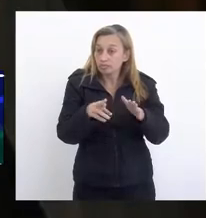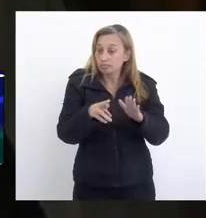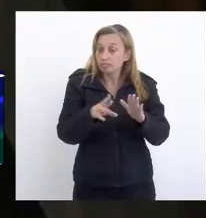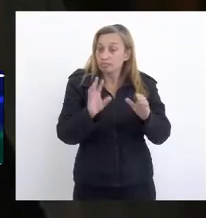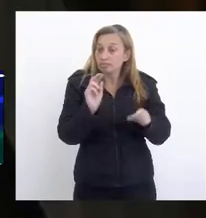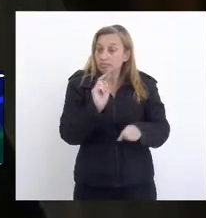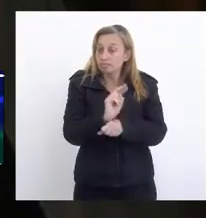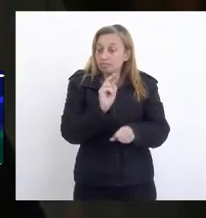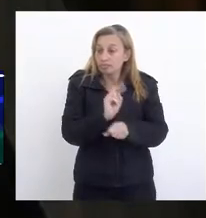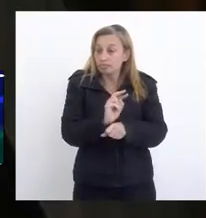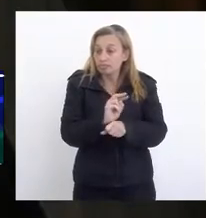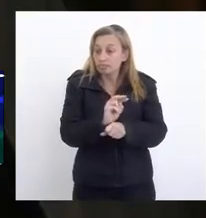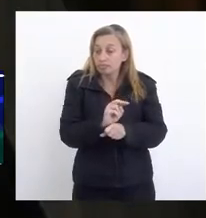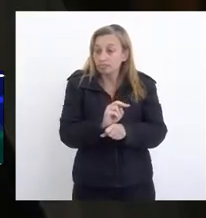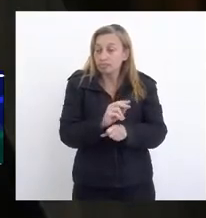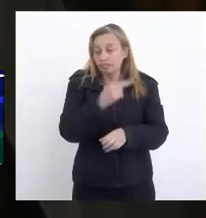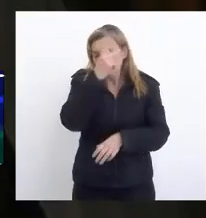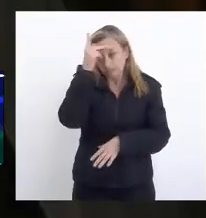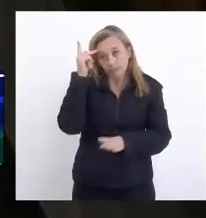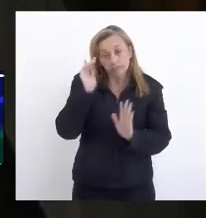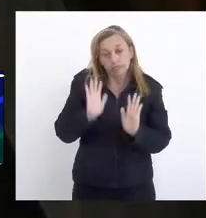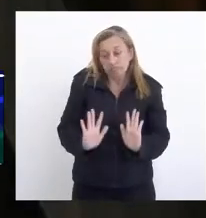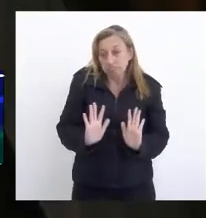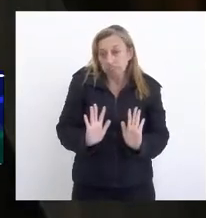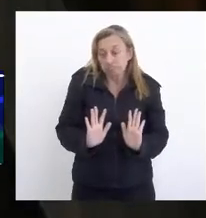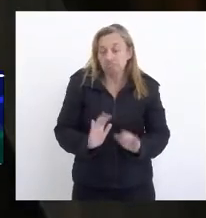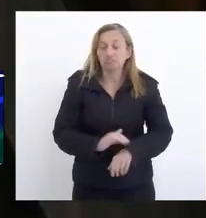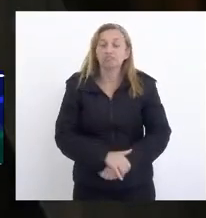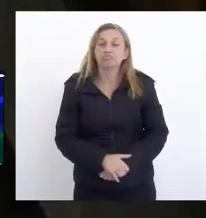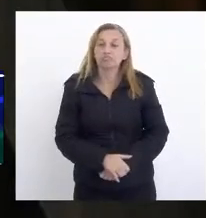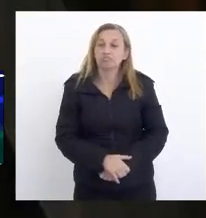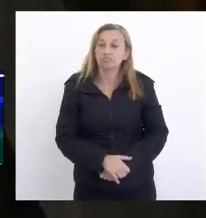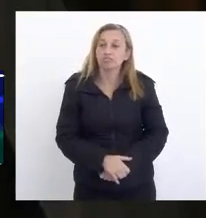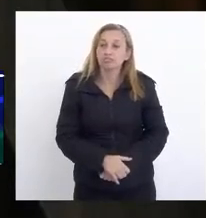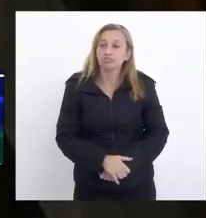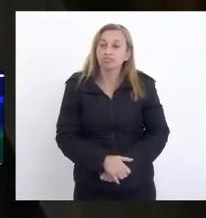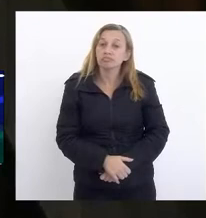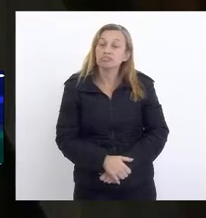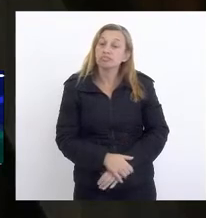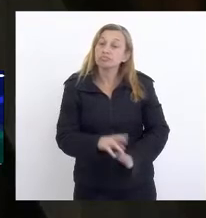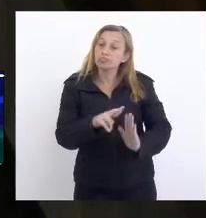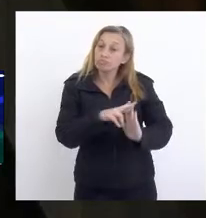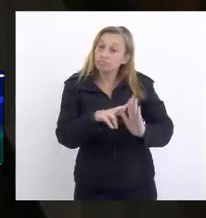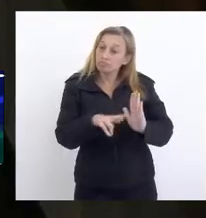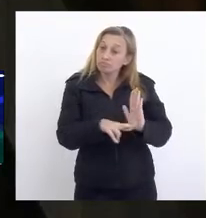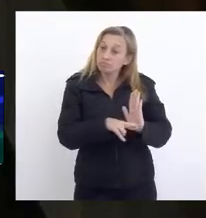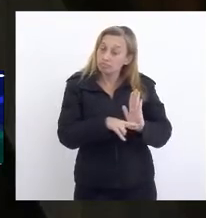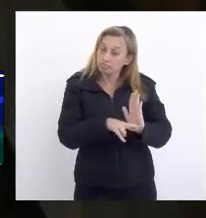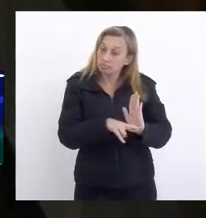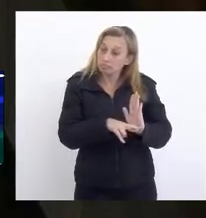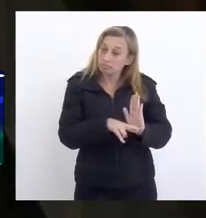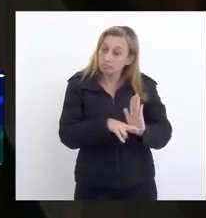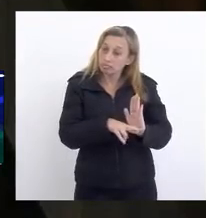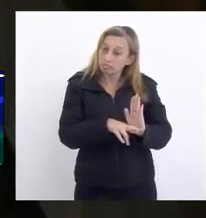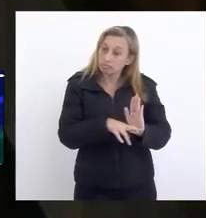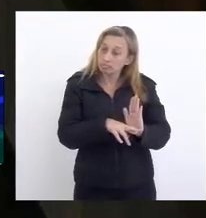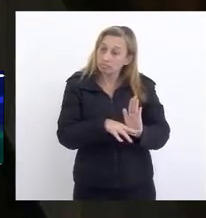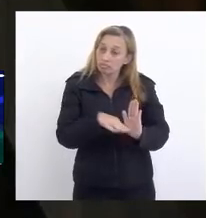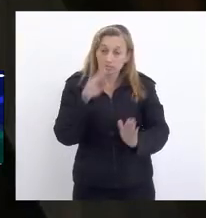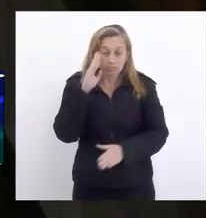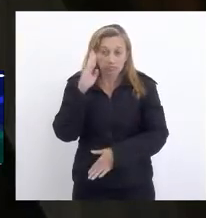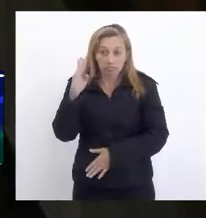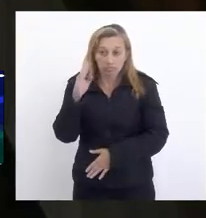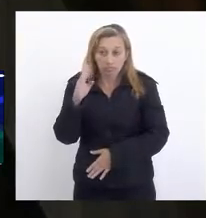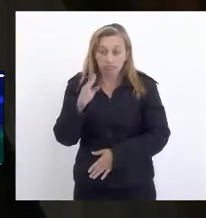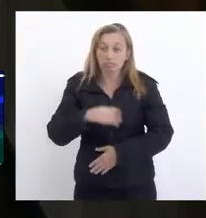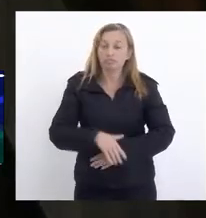pessoas. Não. Por si só, esses princípios vai me levar,